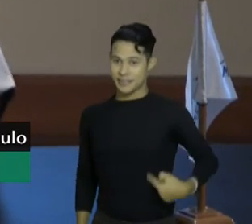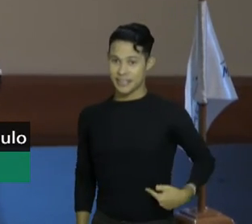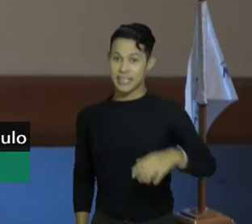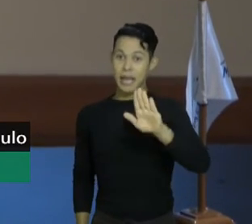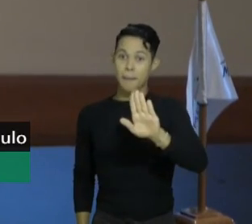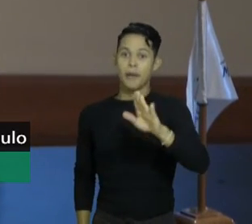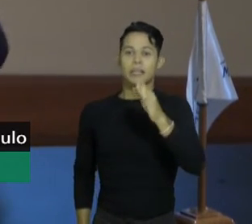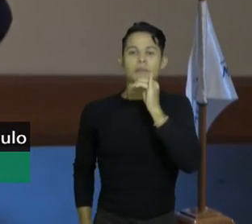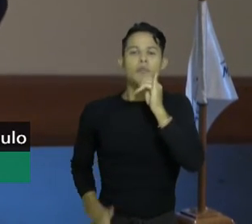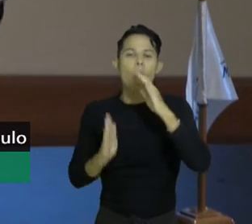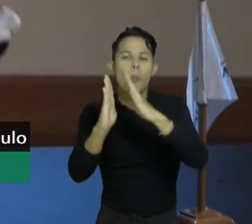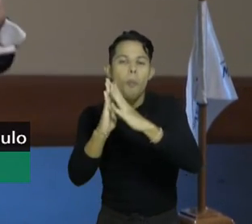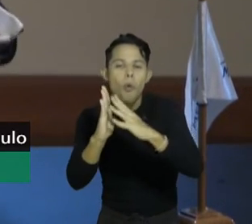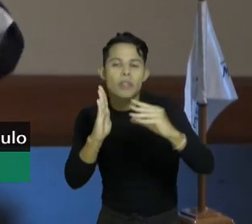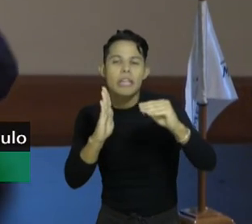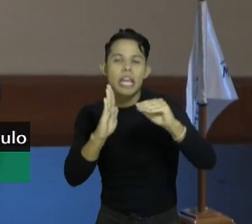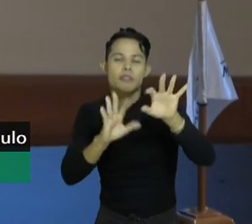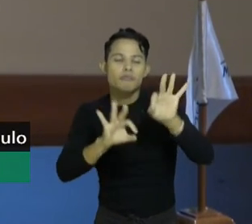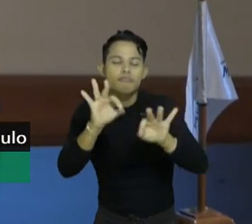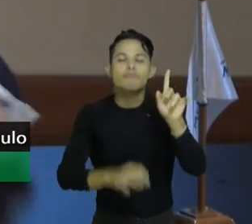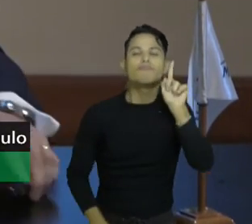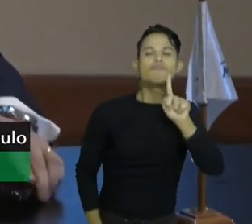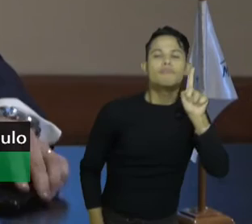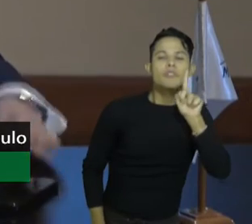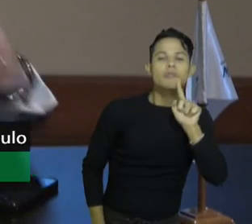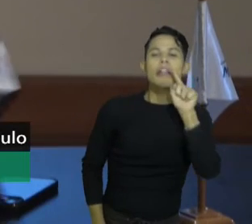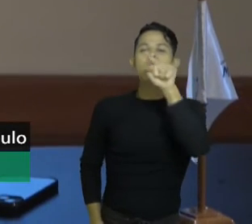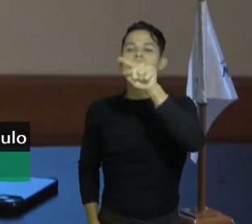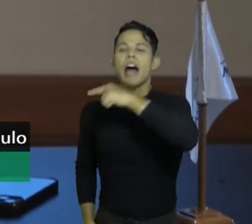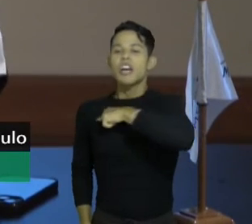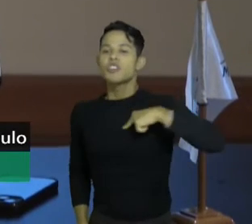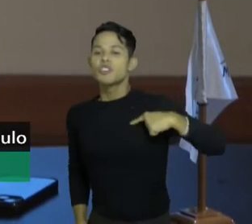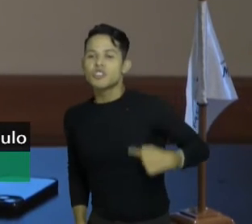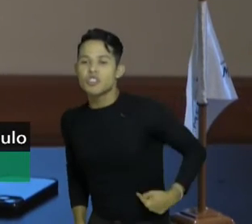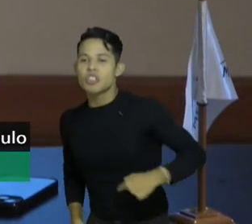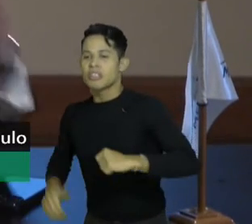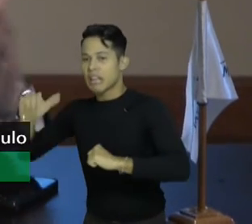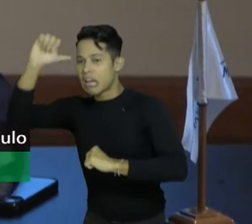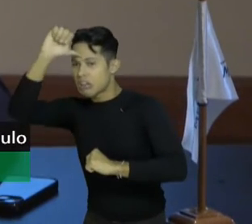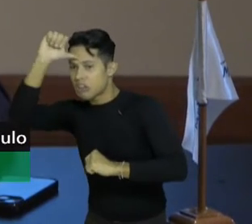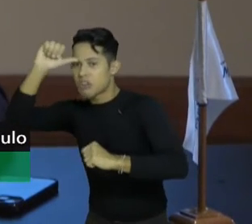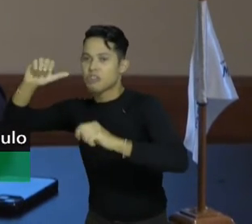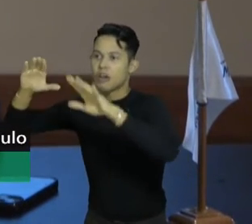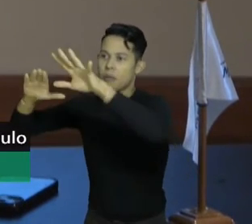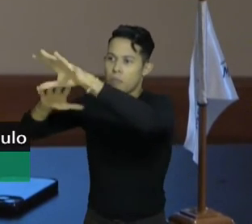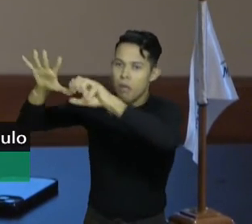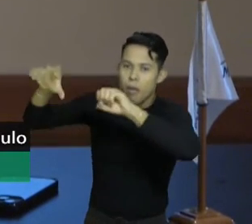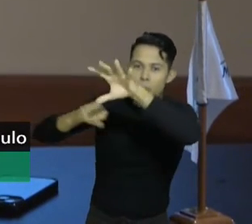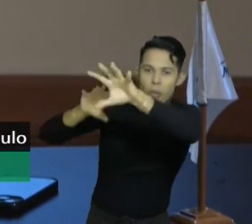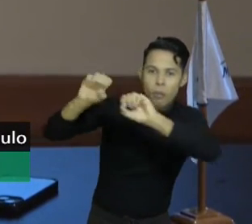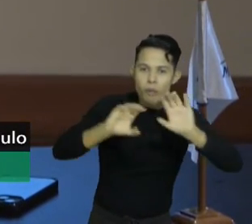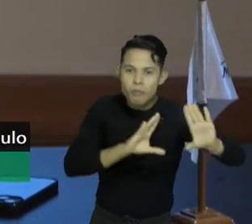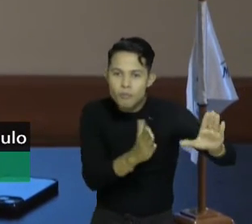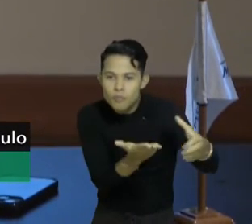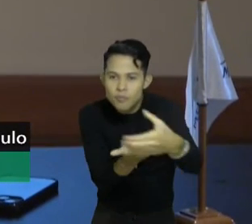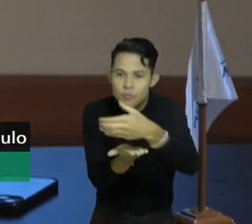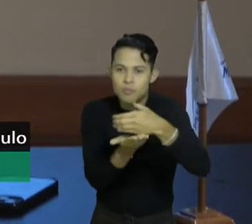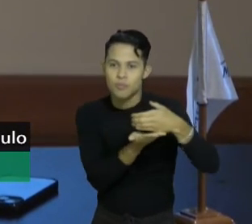feito na Califórnia o componente vez de Taiwan você ter tarifas elevadas implica custo maior quem paga a conta é o consumidor